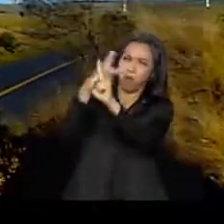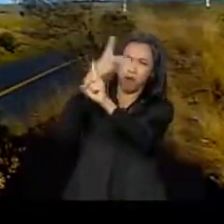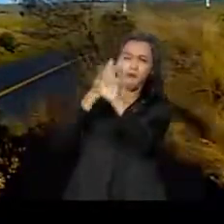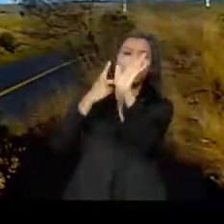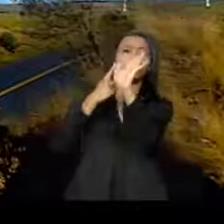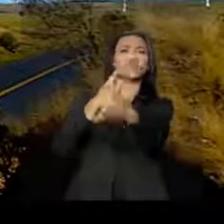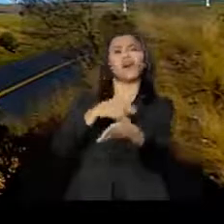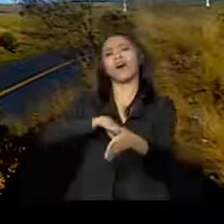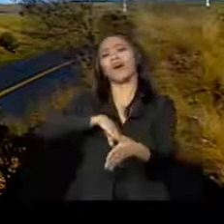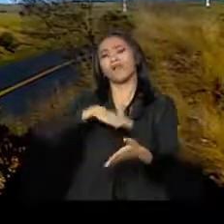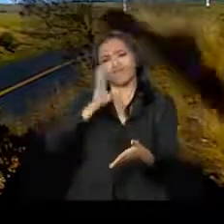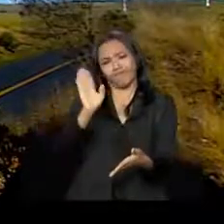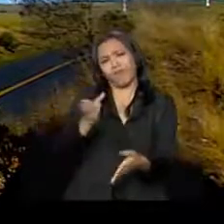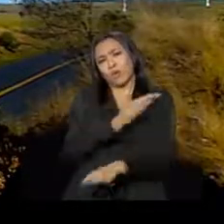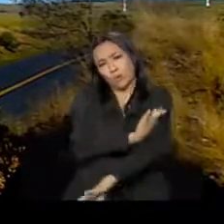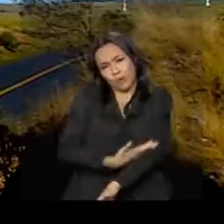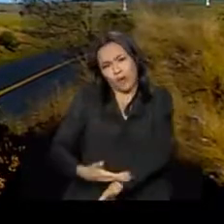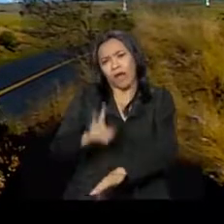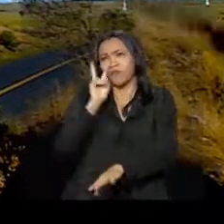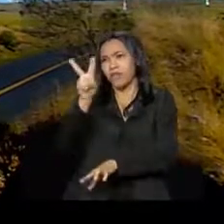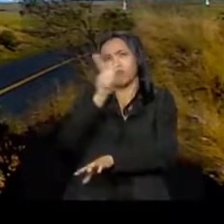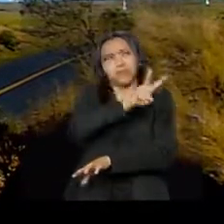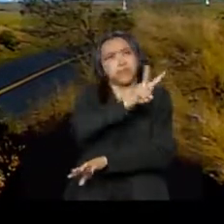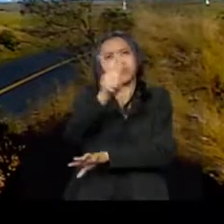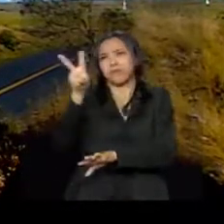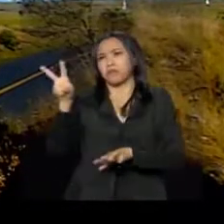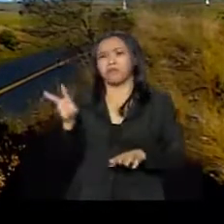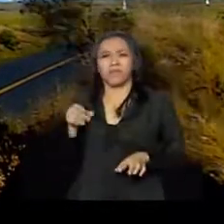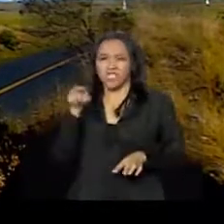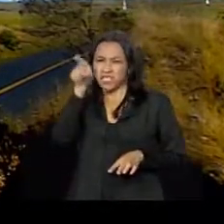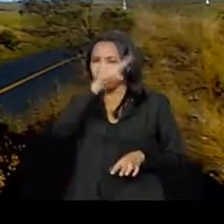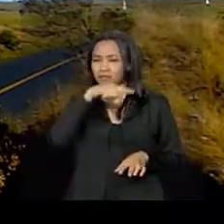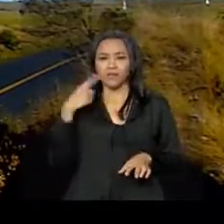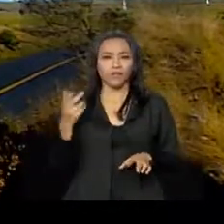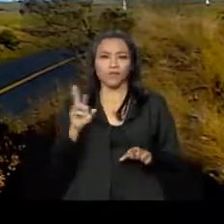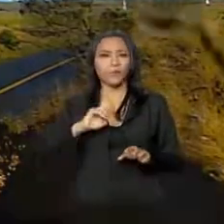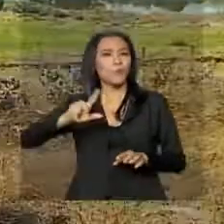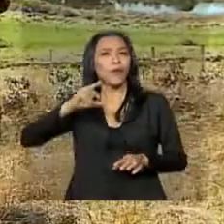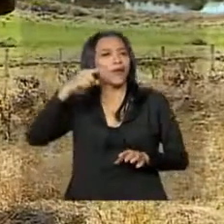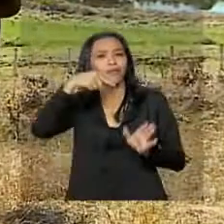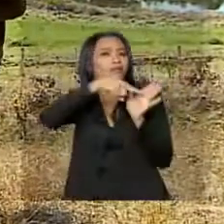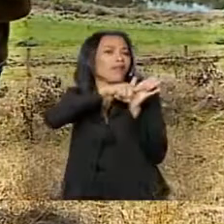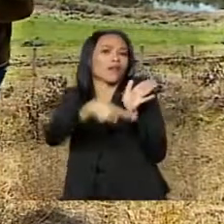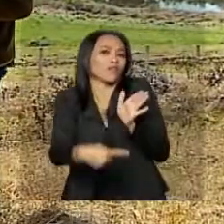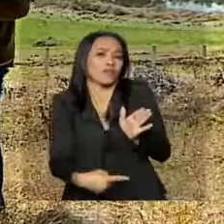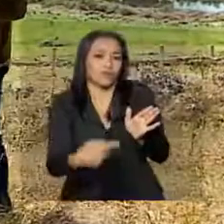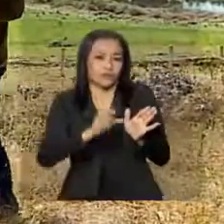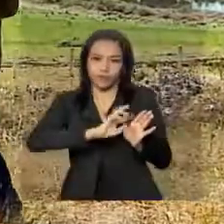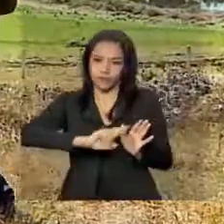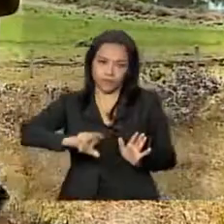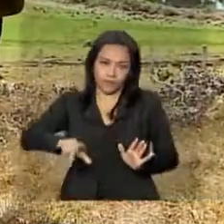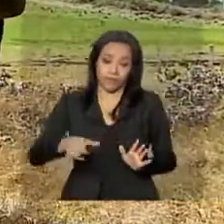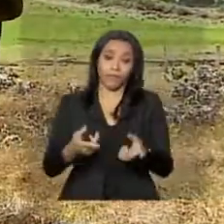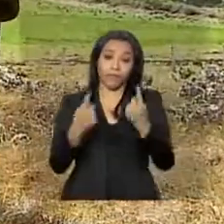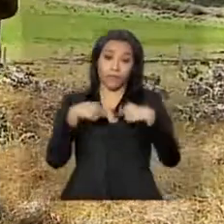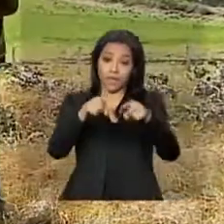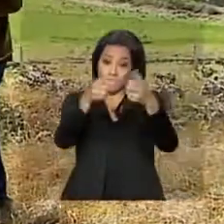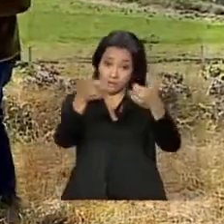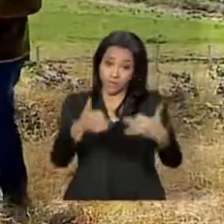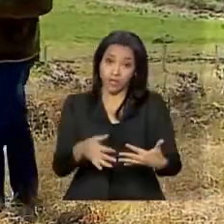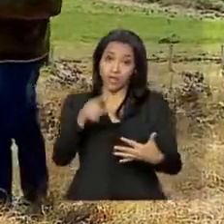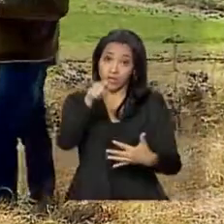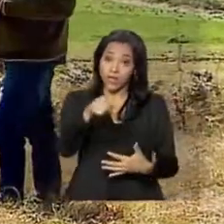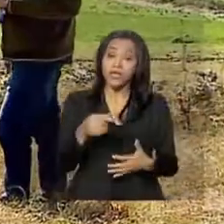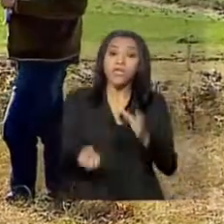convive, né, com esse ambiente, com a eólica, e a população não considera isso como um impacto negativo. A expectativa é que o empreendimento crie